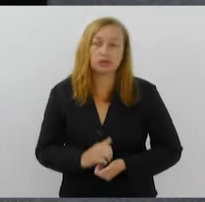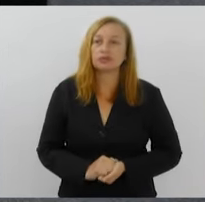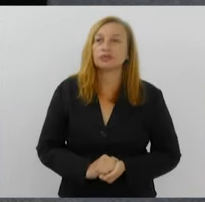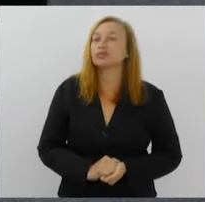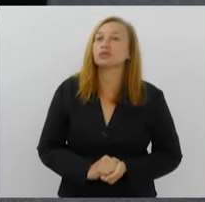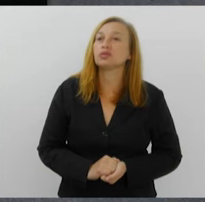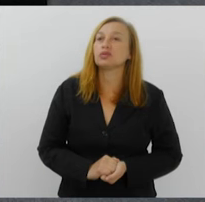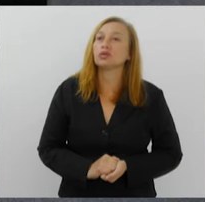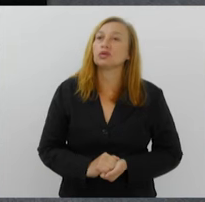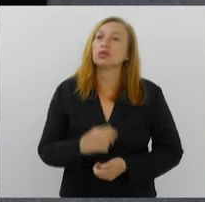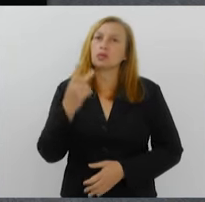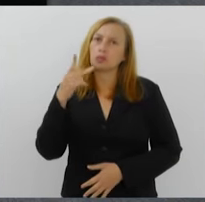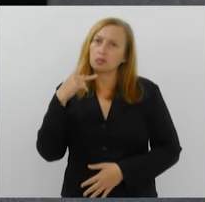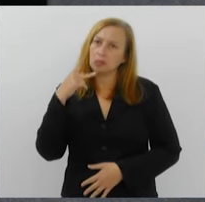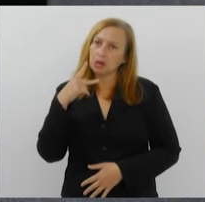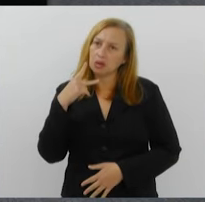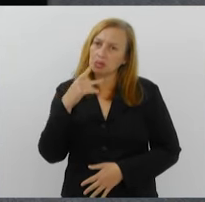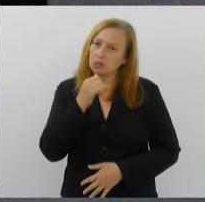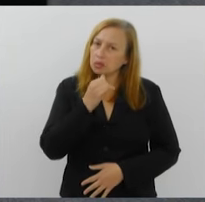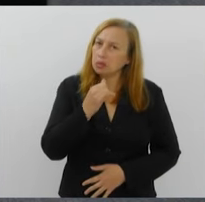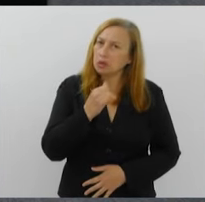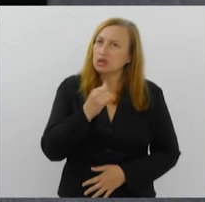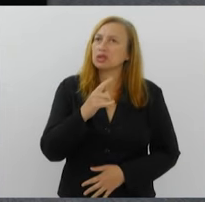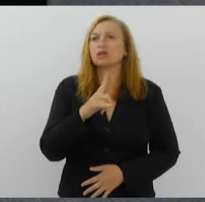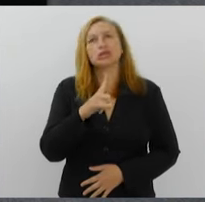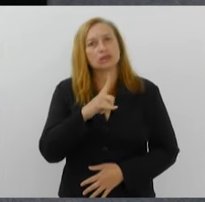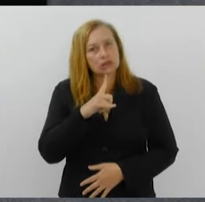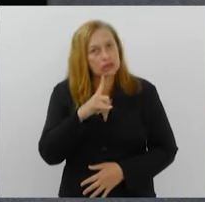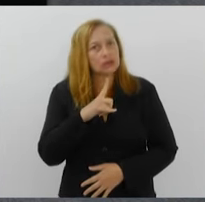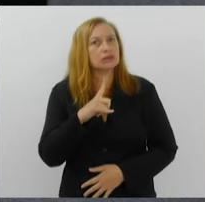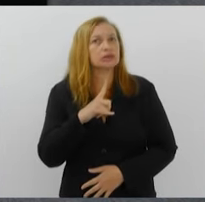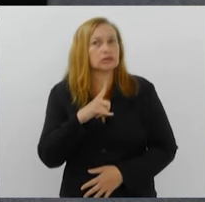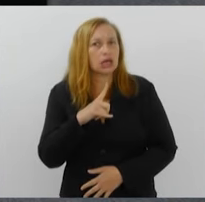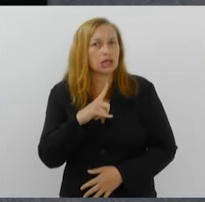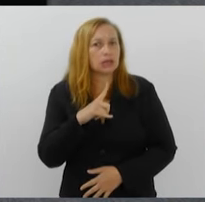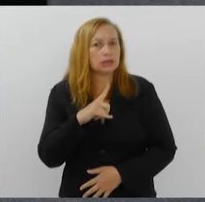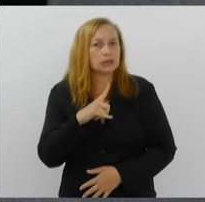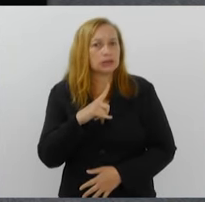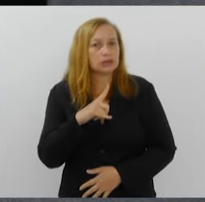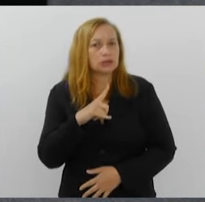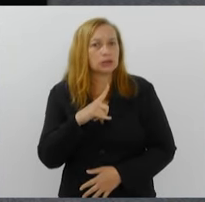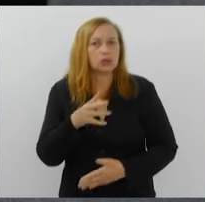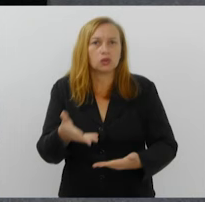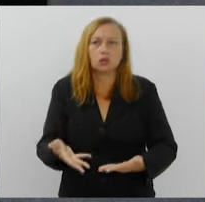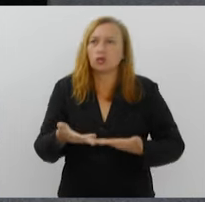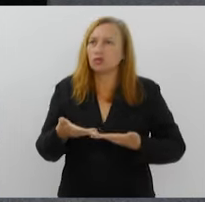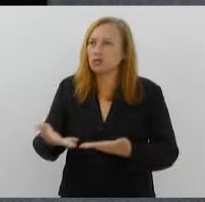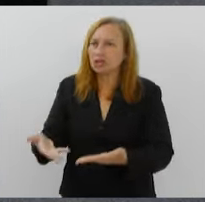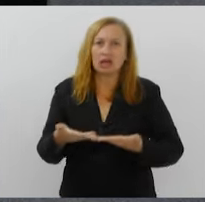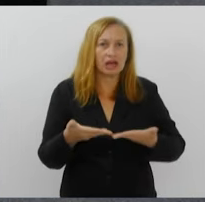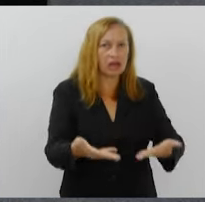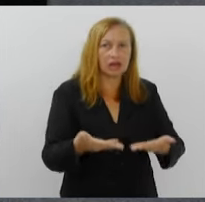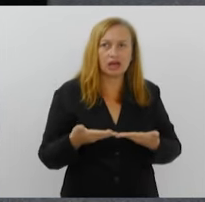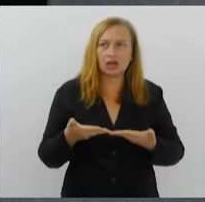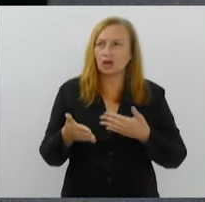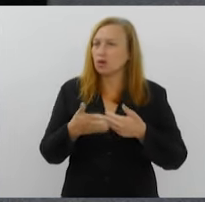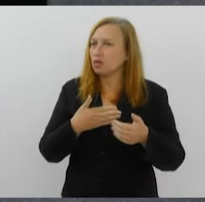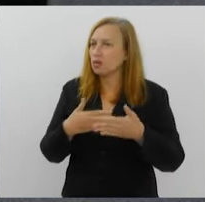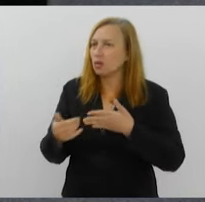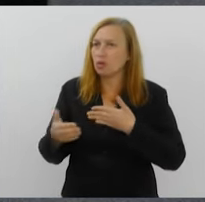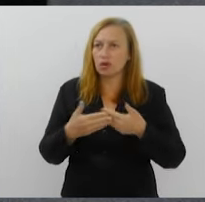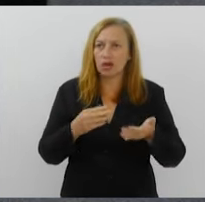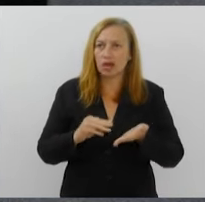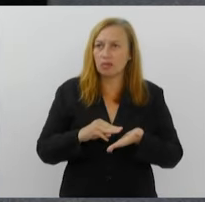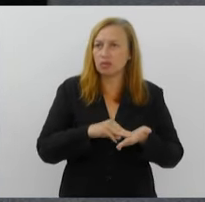o Parlamento Fluminense tem condições de convidar qualquer membro dos